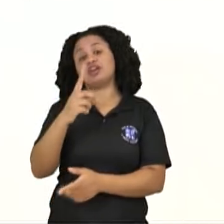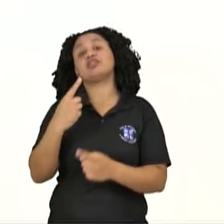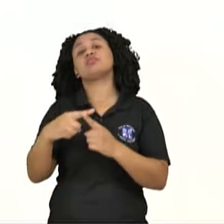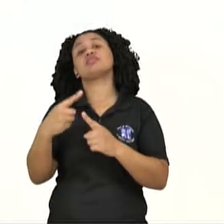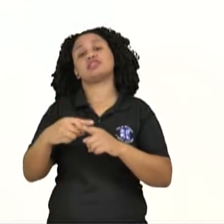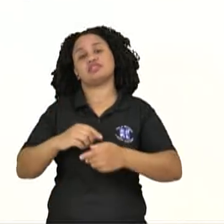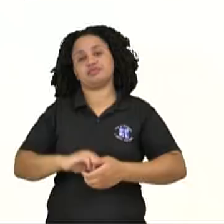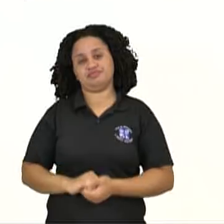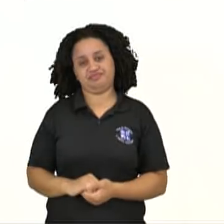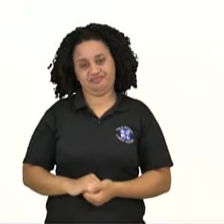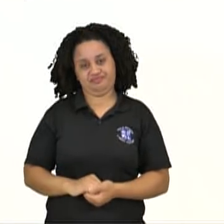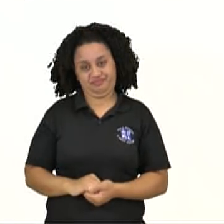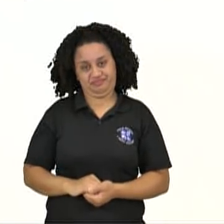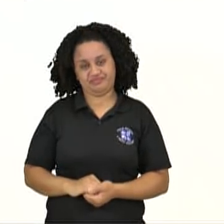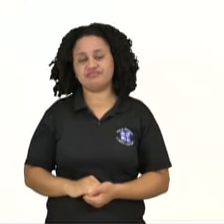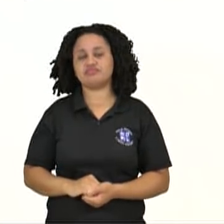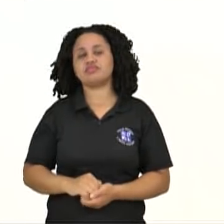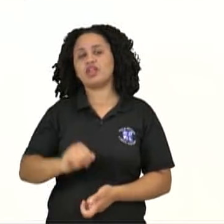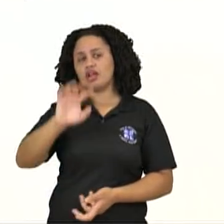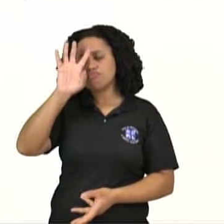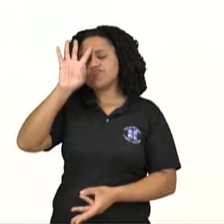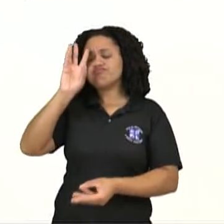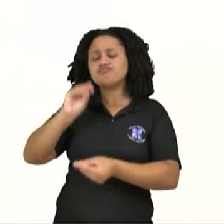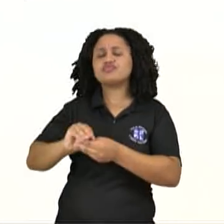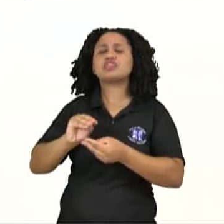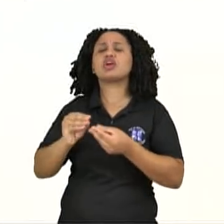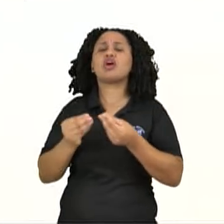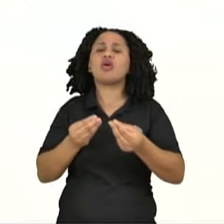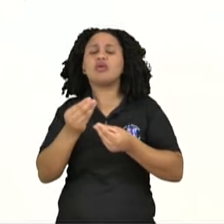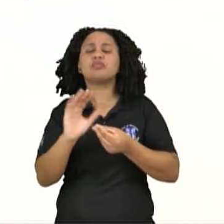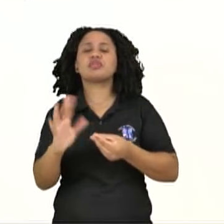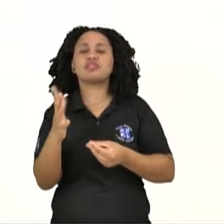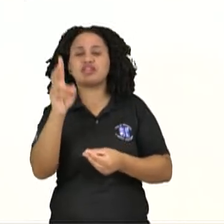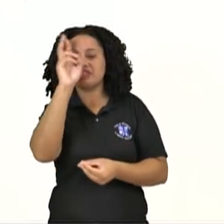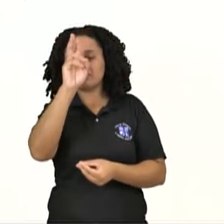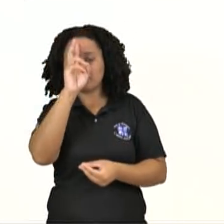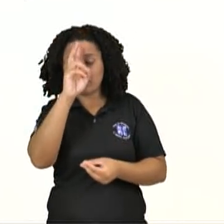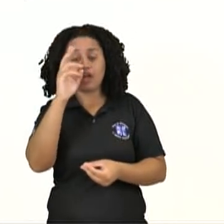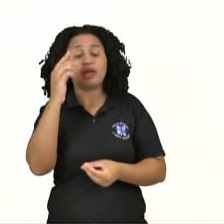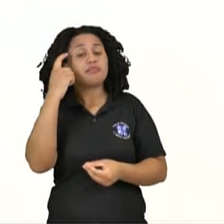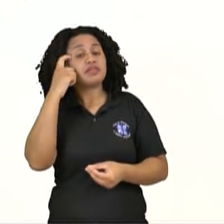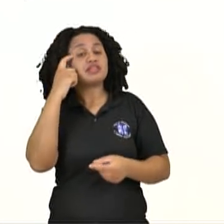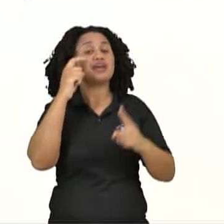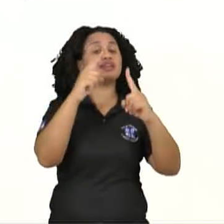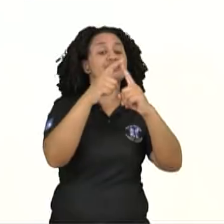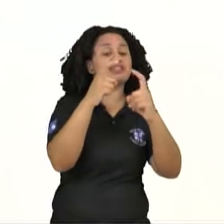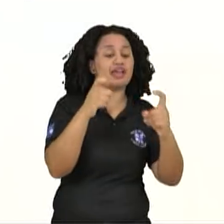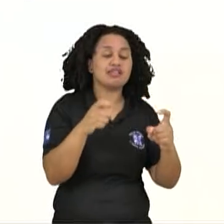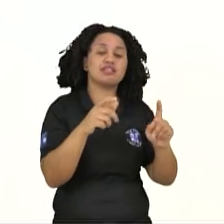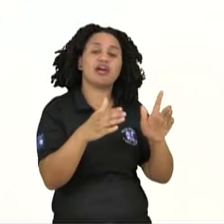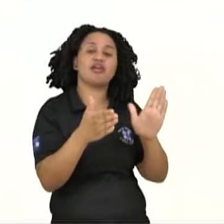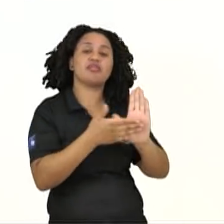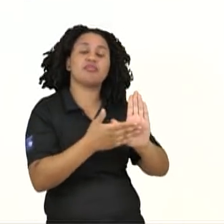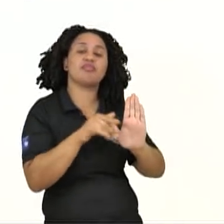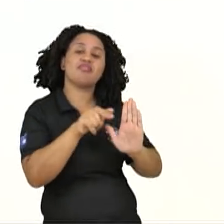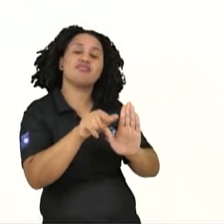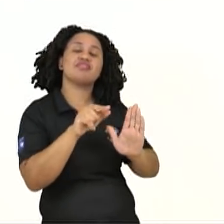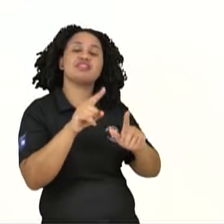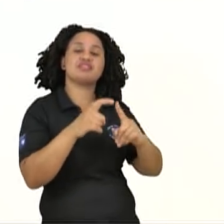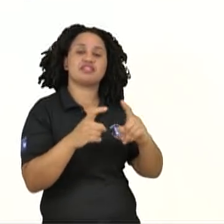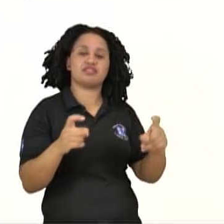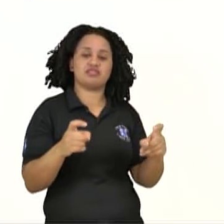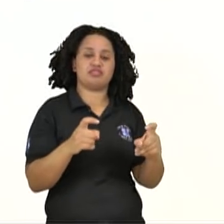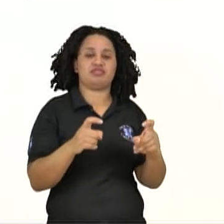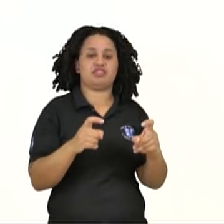Entender como ocorre a produção da história é pensar na ideia da ciência, no conceito de comprovação científica, enquanto compreender a profissão